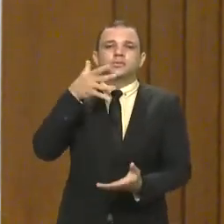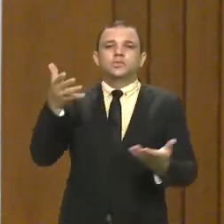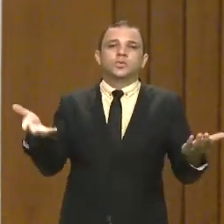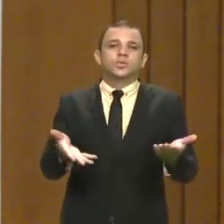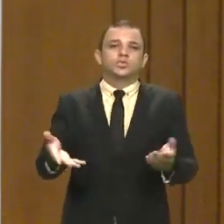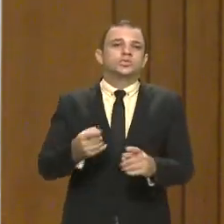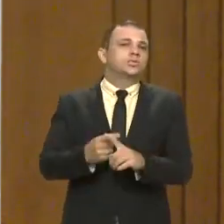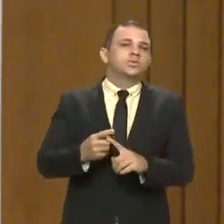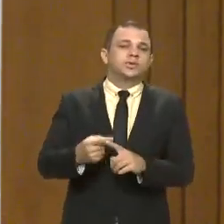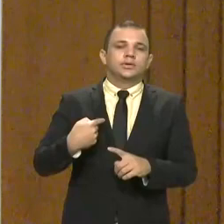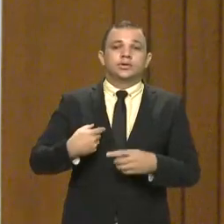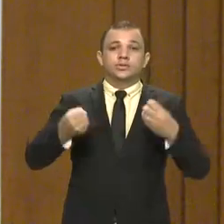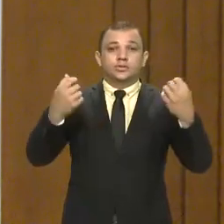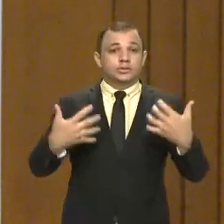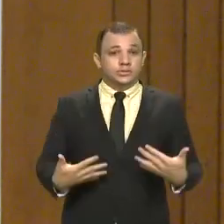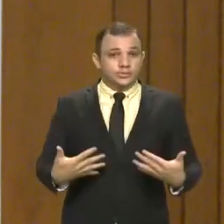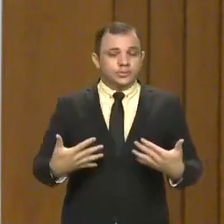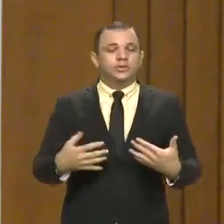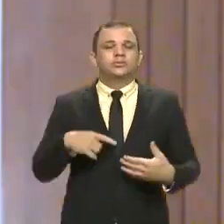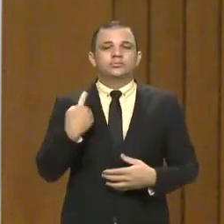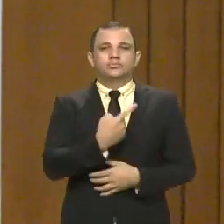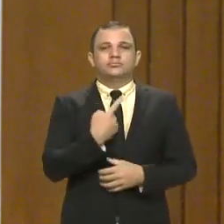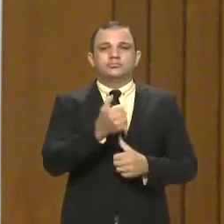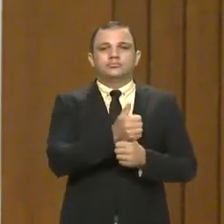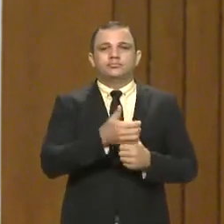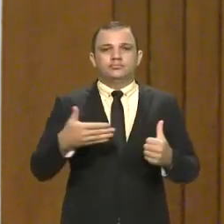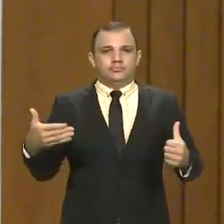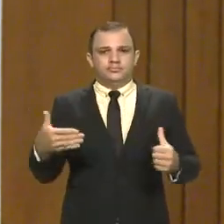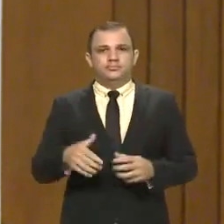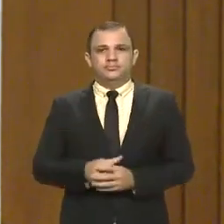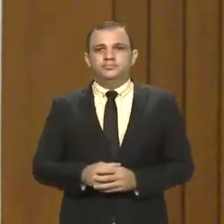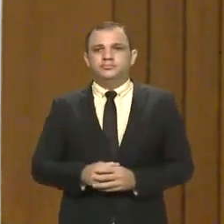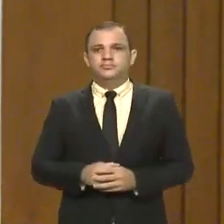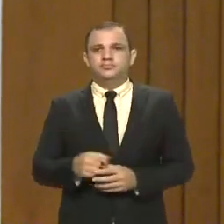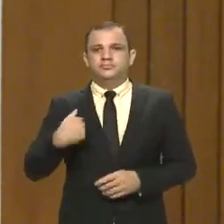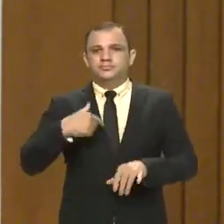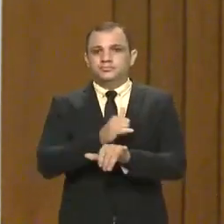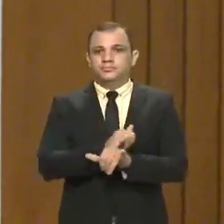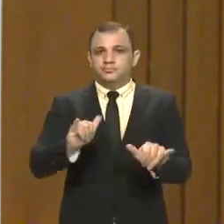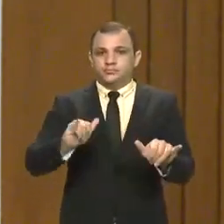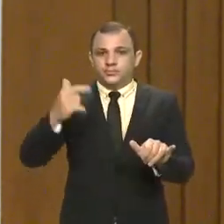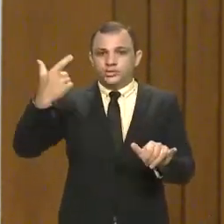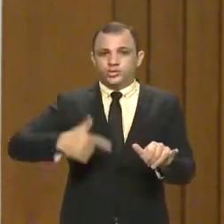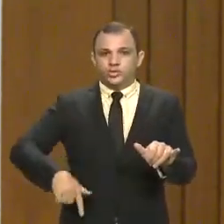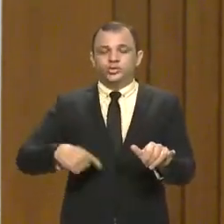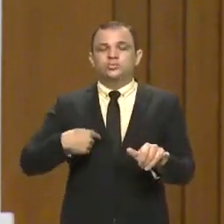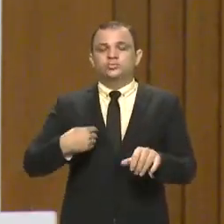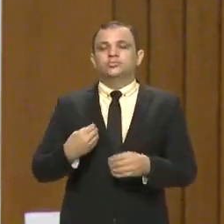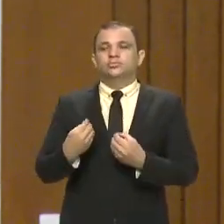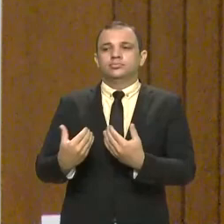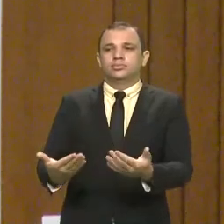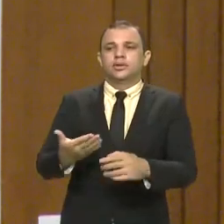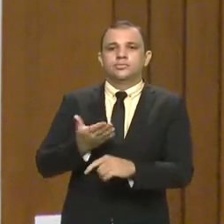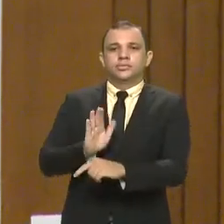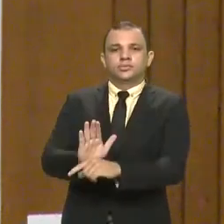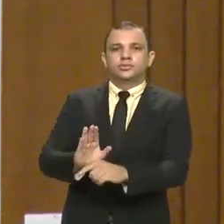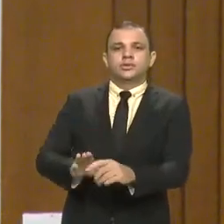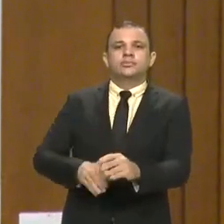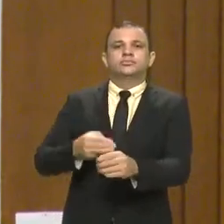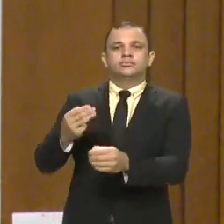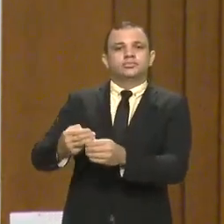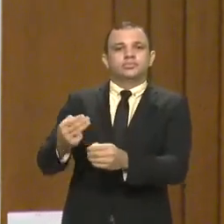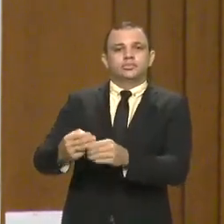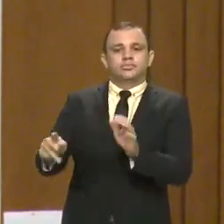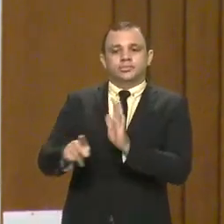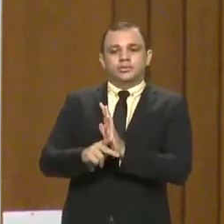é para prestar contas de nosso mandato. Estou aqui para anunciar mais um benefício para uma cidade maranhense, uma importante cidade